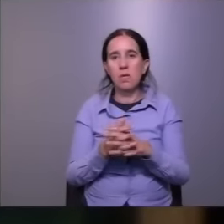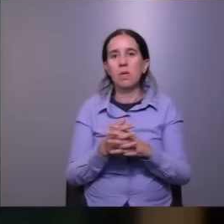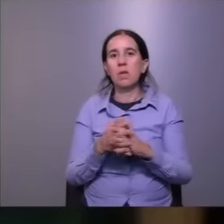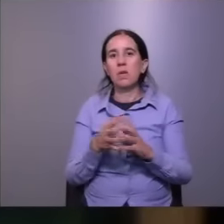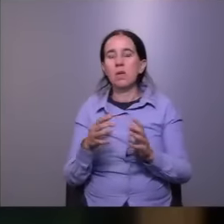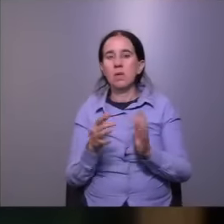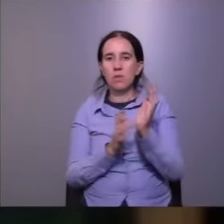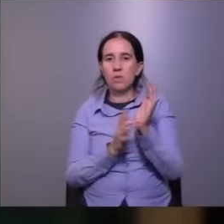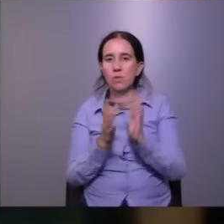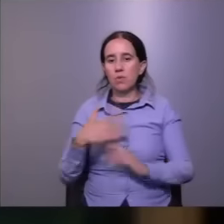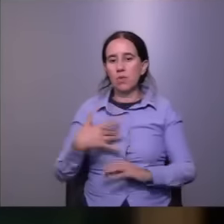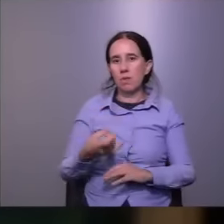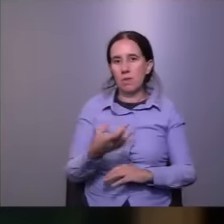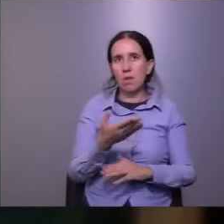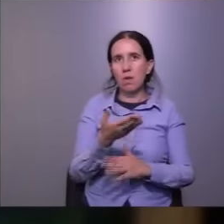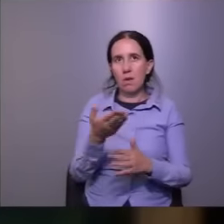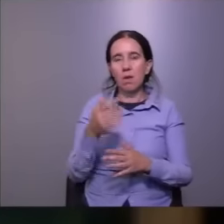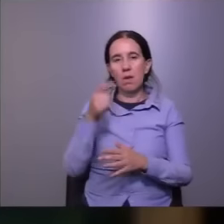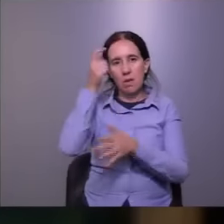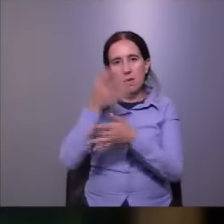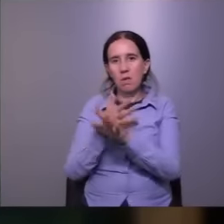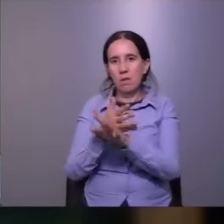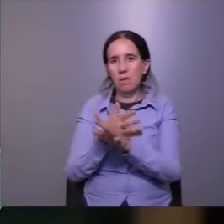Maria, concebida sem pecado.